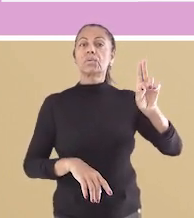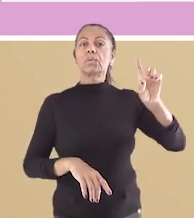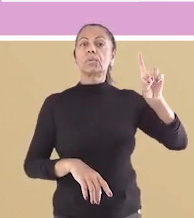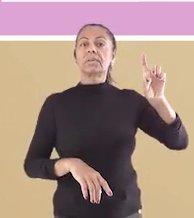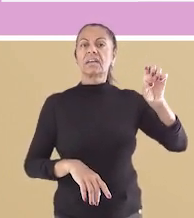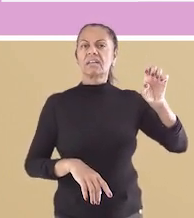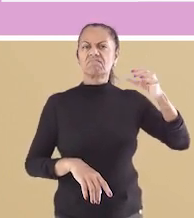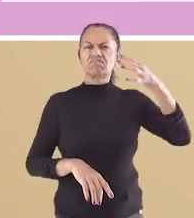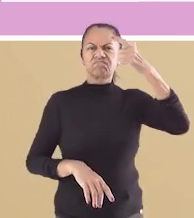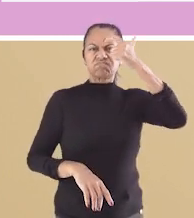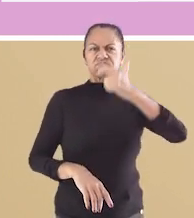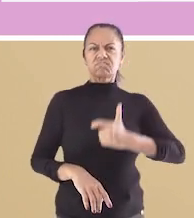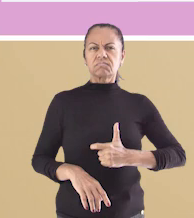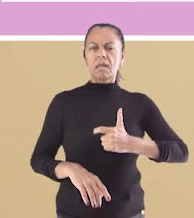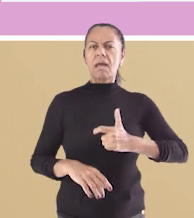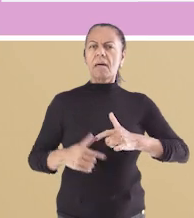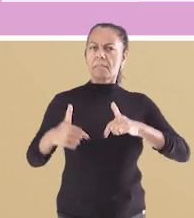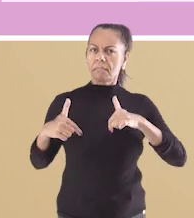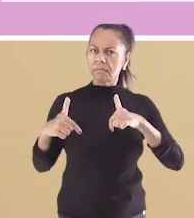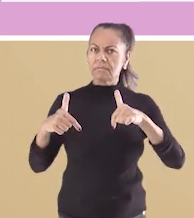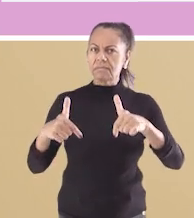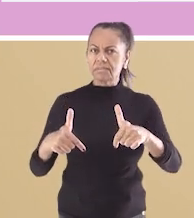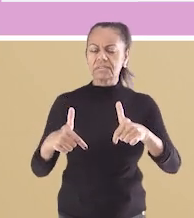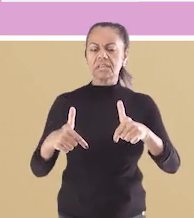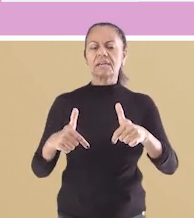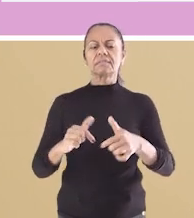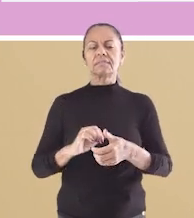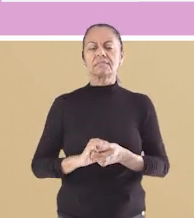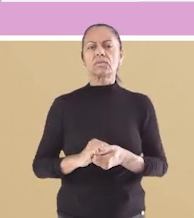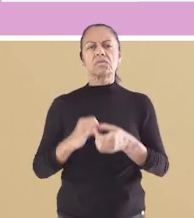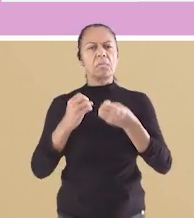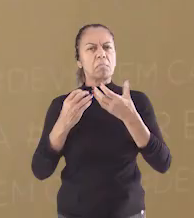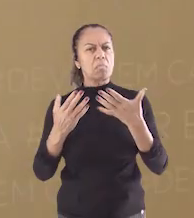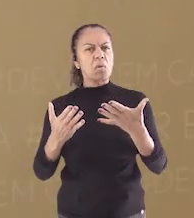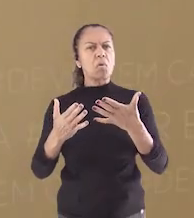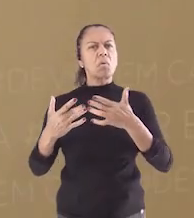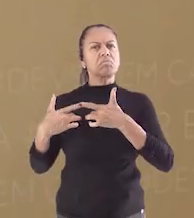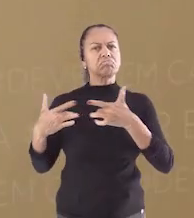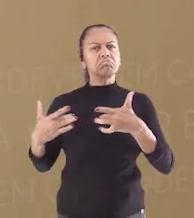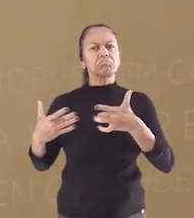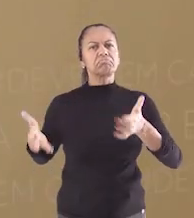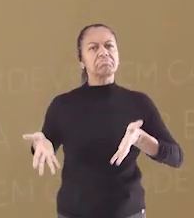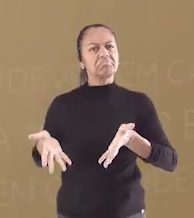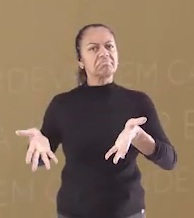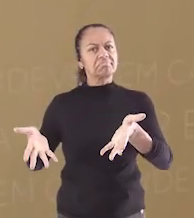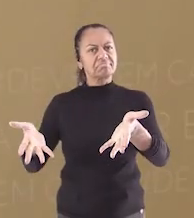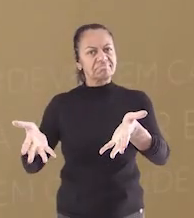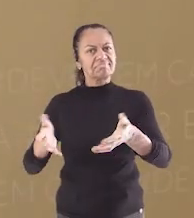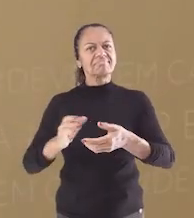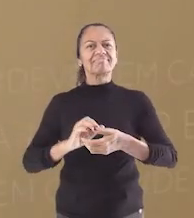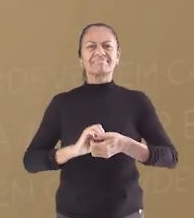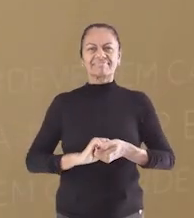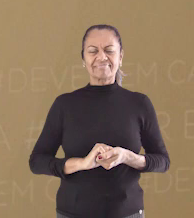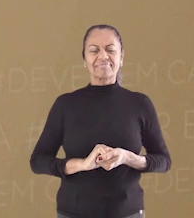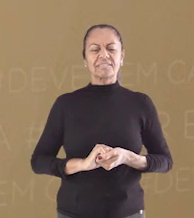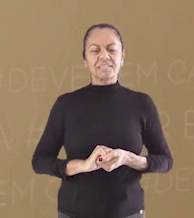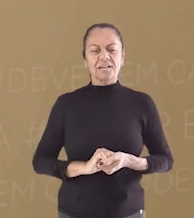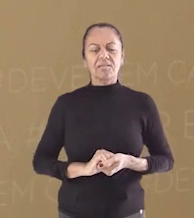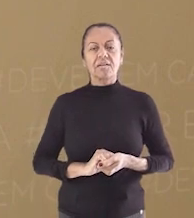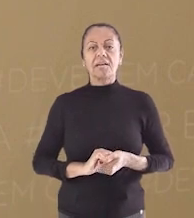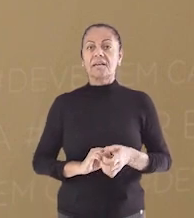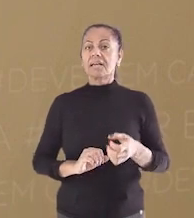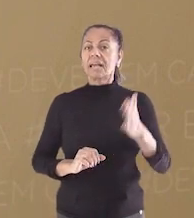mente por meio da reflexão e praticar a virtude. Conhecer diferentes religiões e